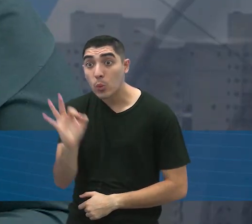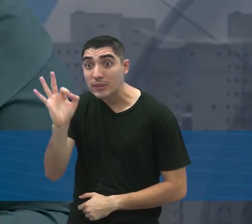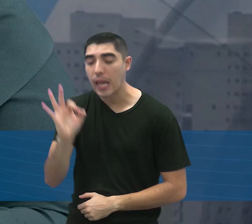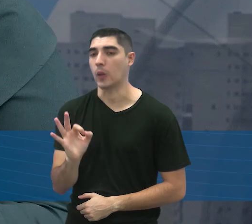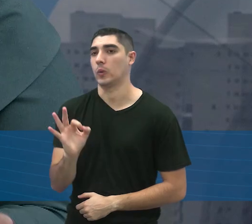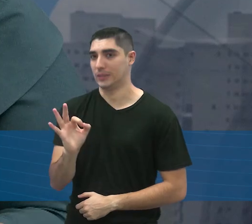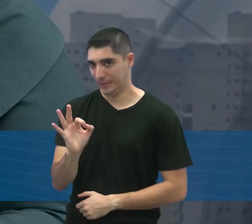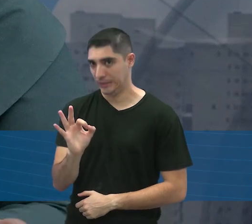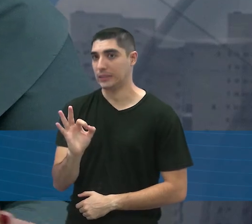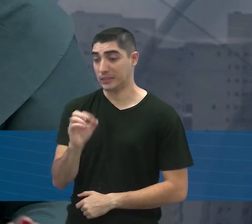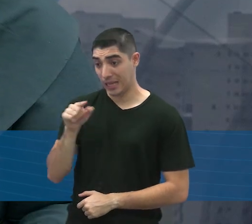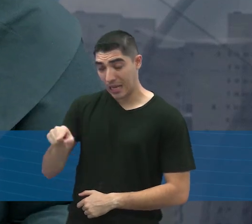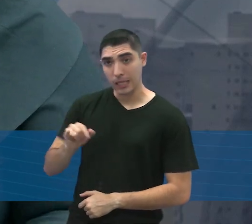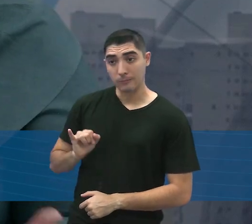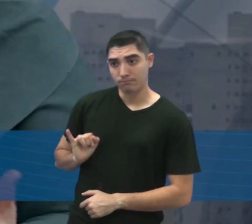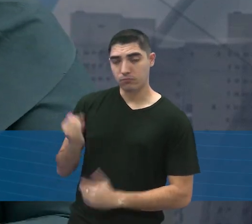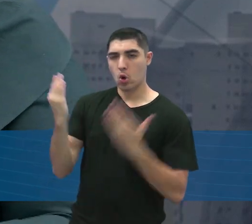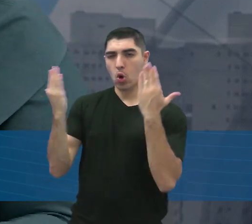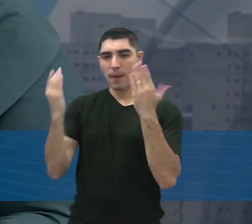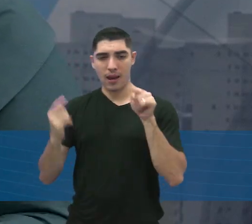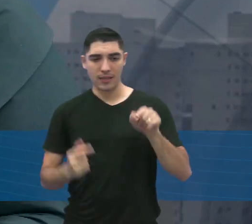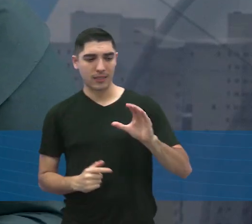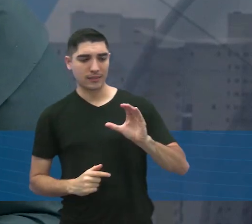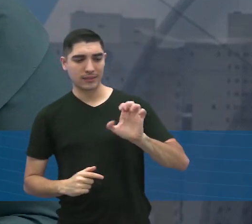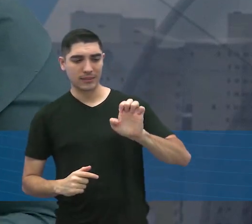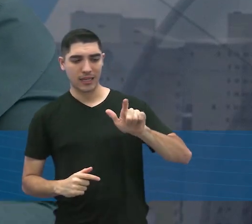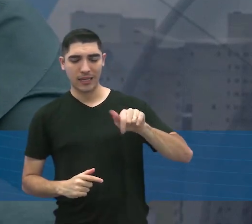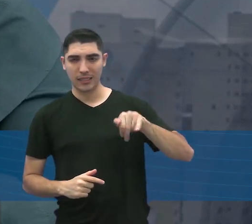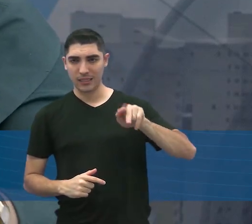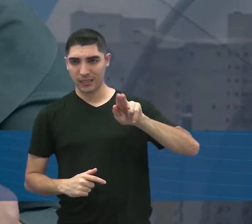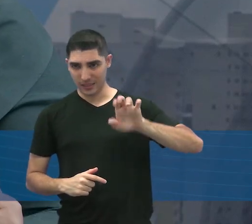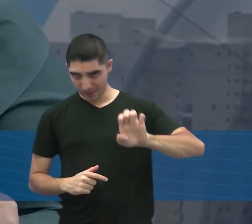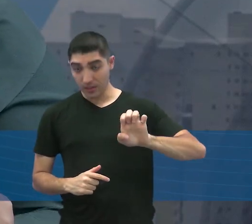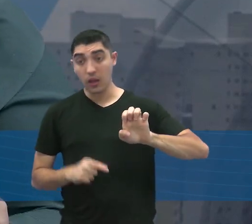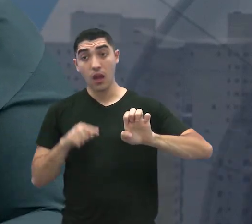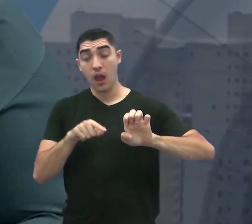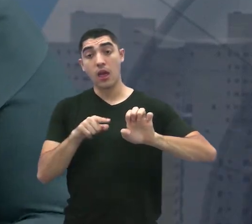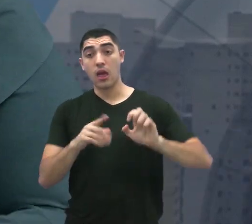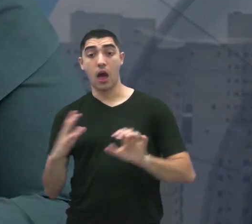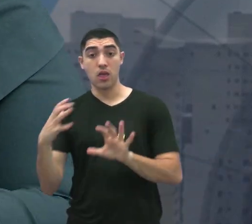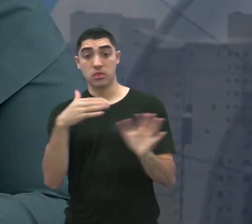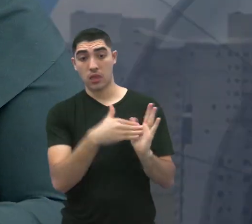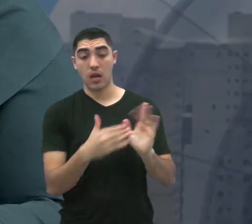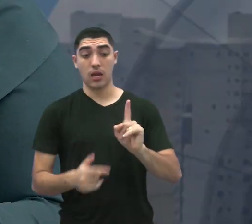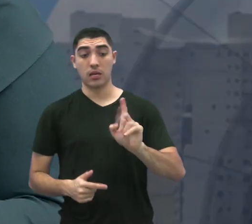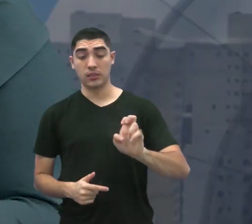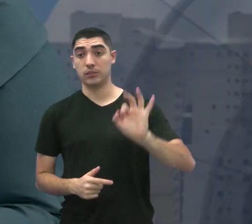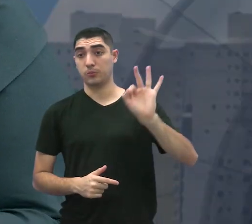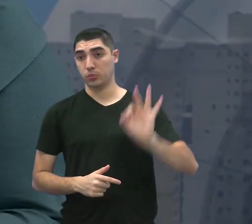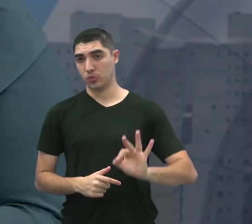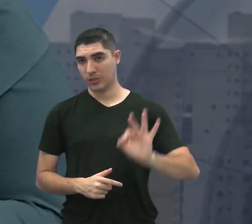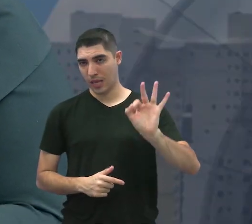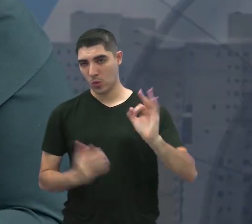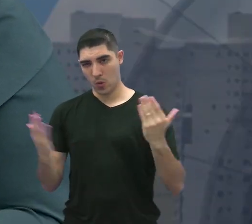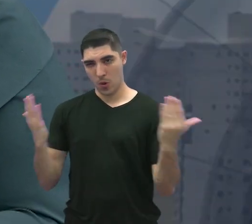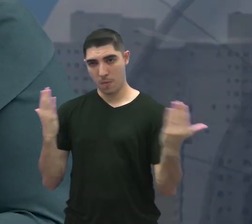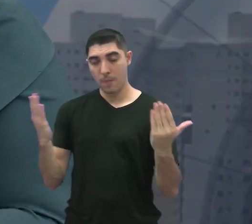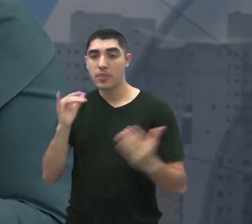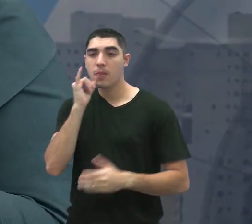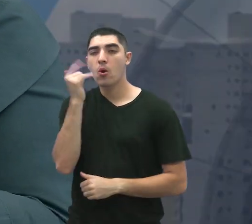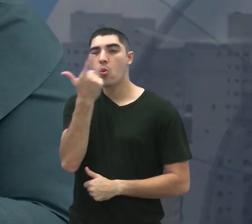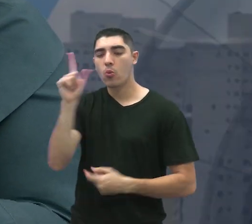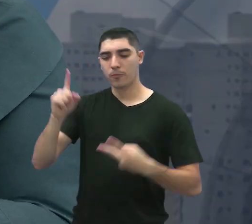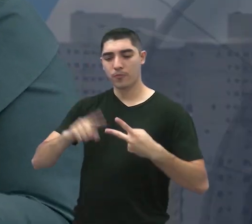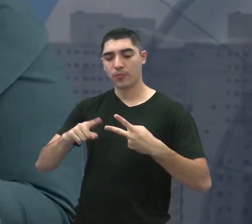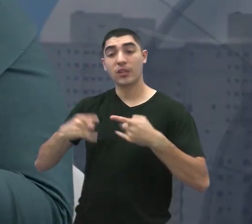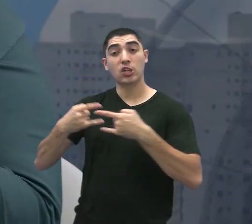frente aí a uma taxa de juros Selic que remunera os investimentos de 15%. Se eu falo do uso do cheque especial,